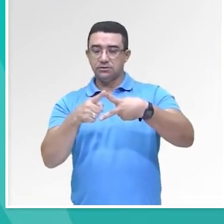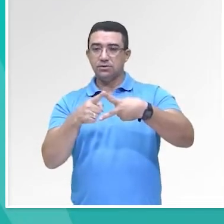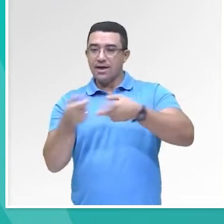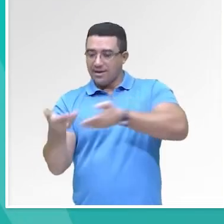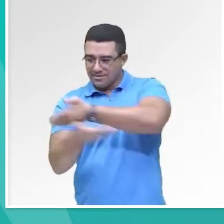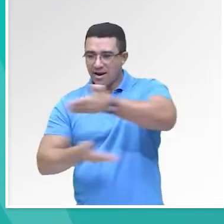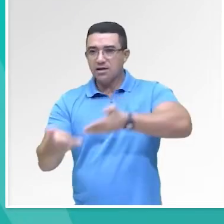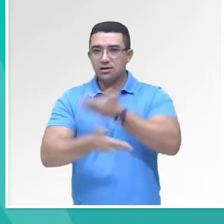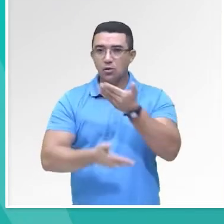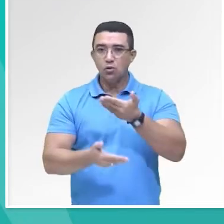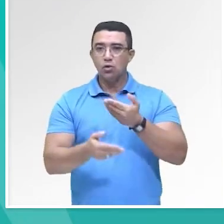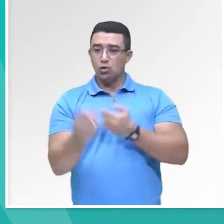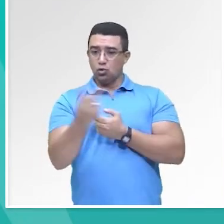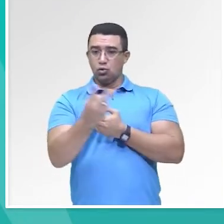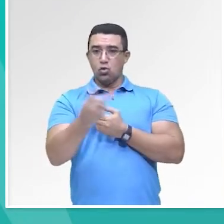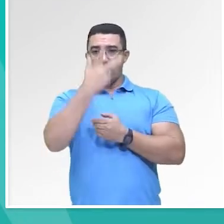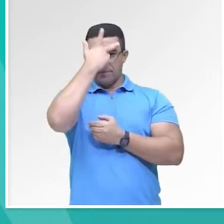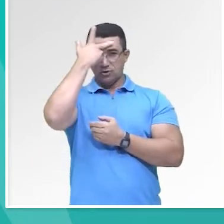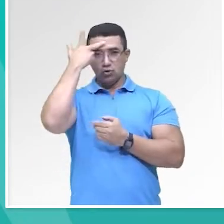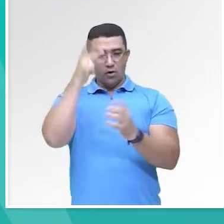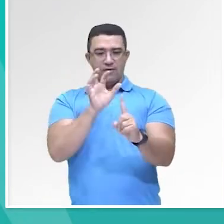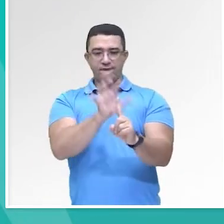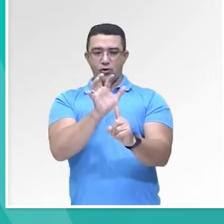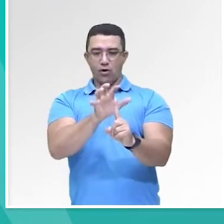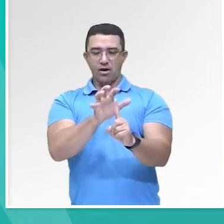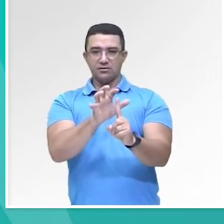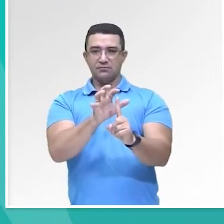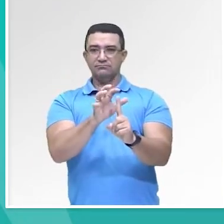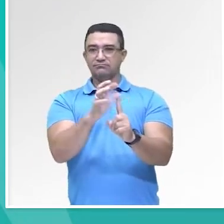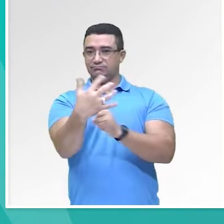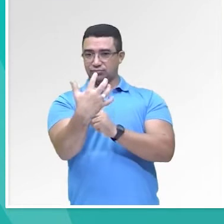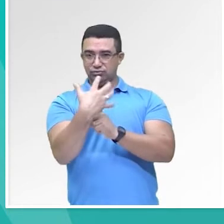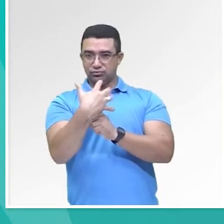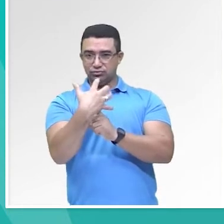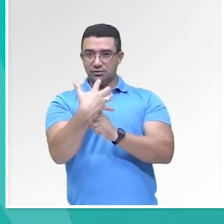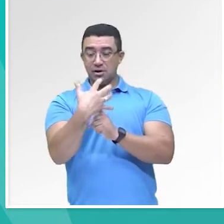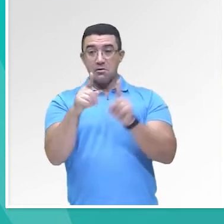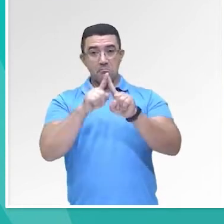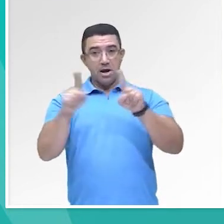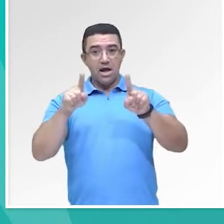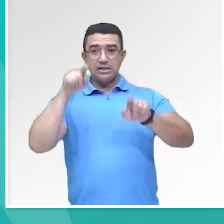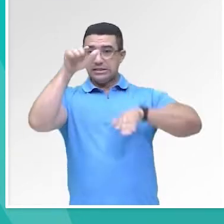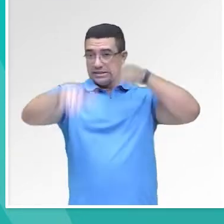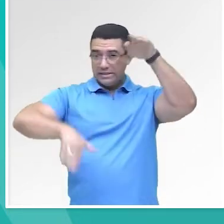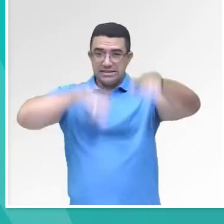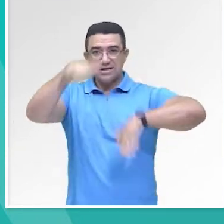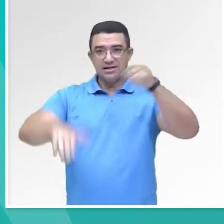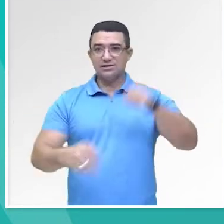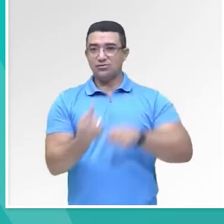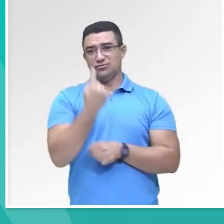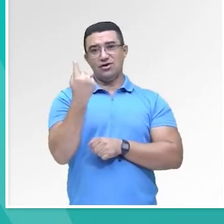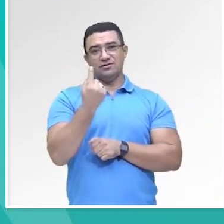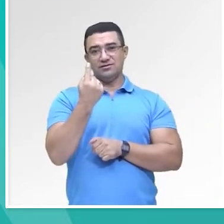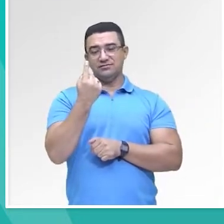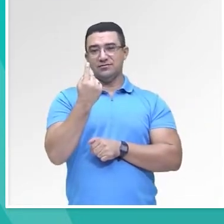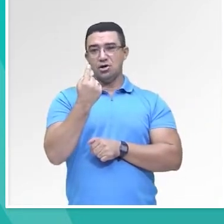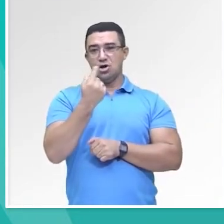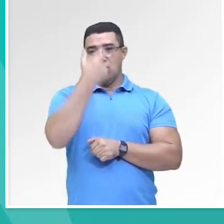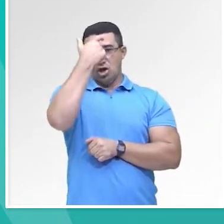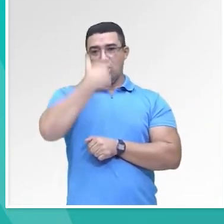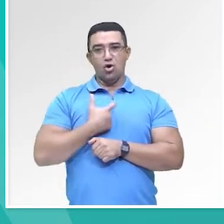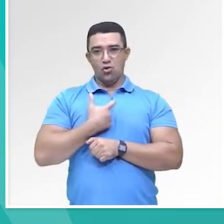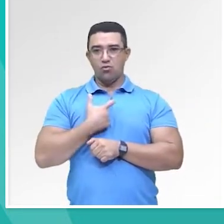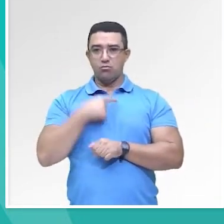sofro influências do meu oponente, mas na natação não, né? Eu faço a atividade, o exercício, no